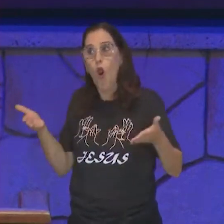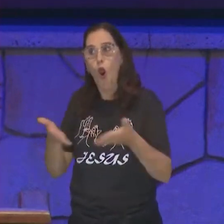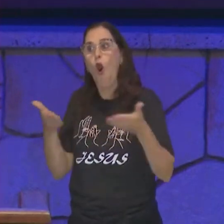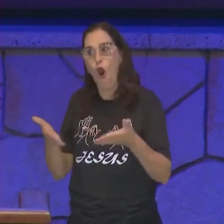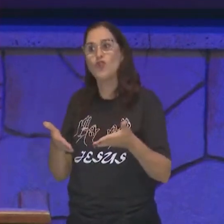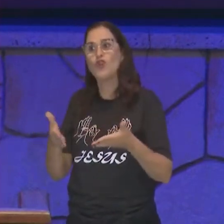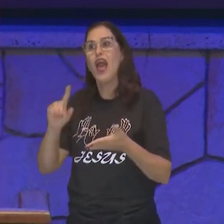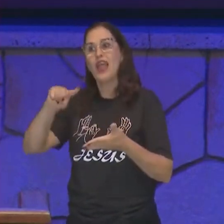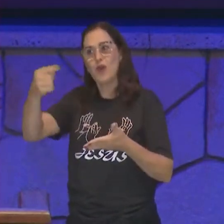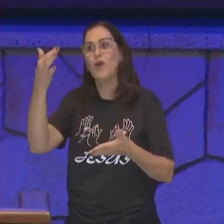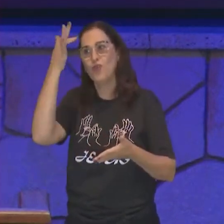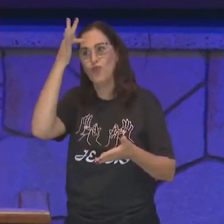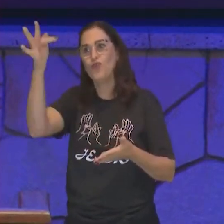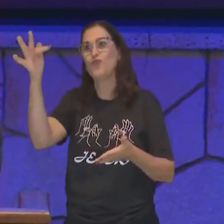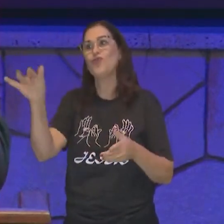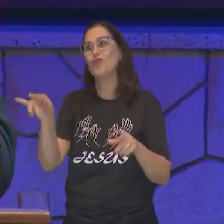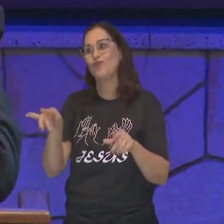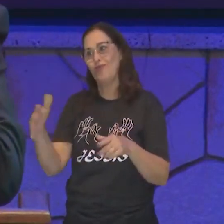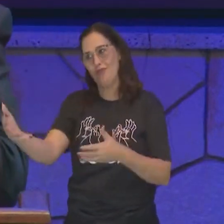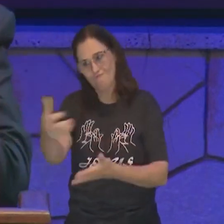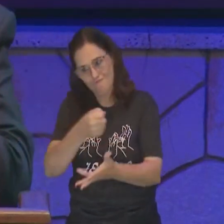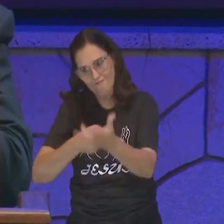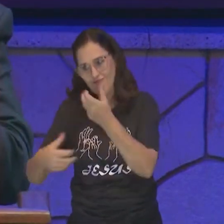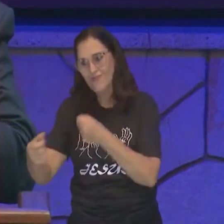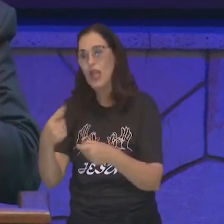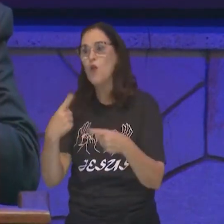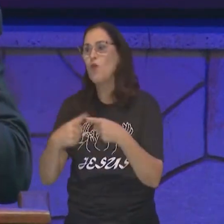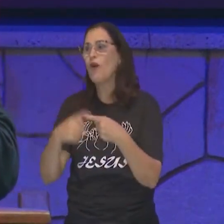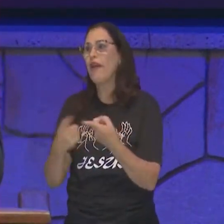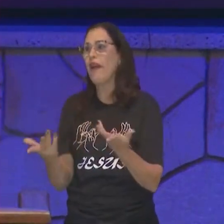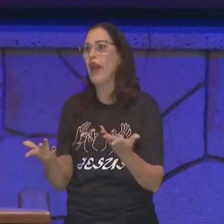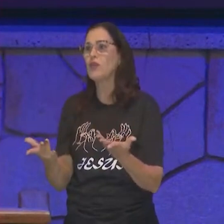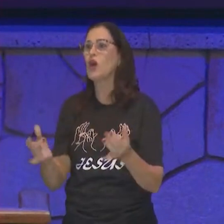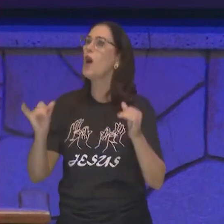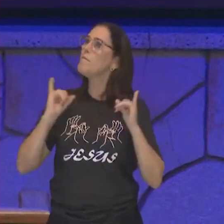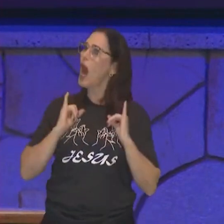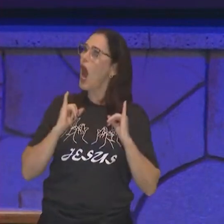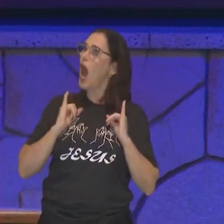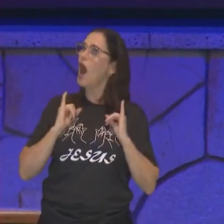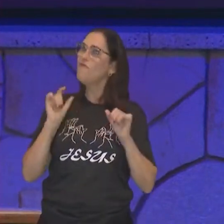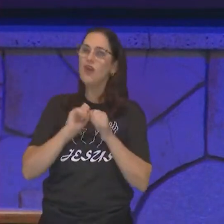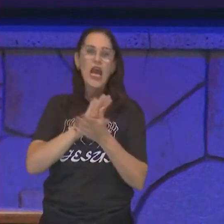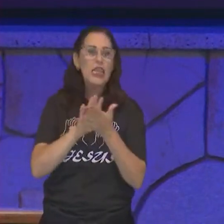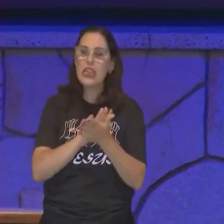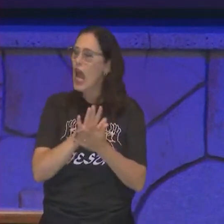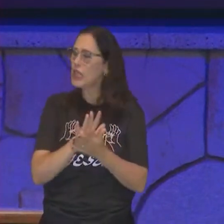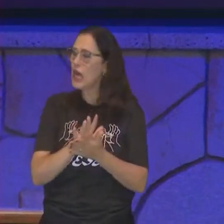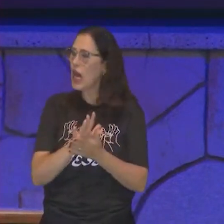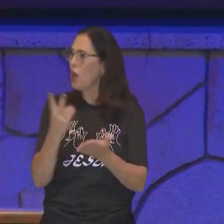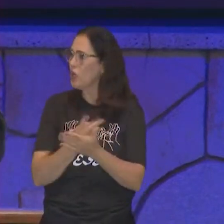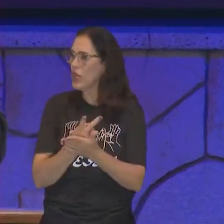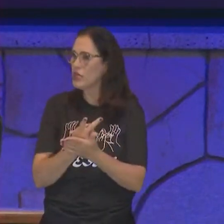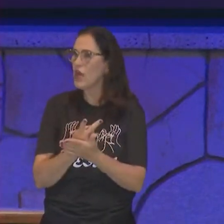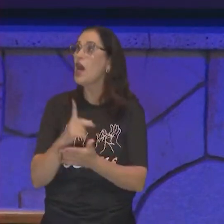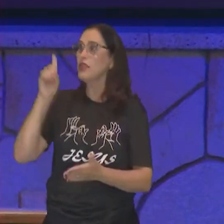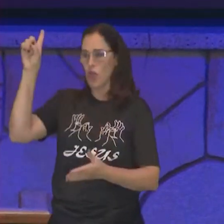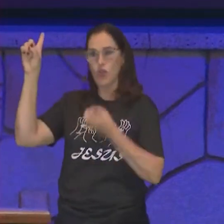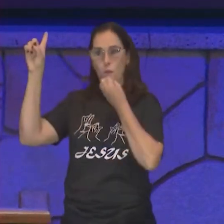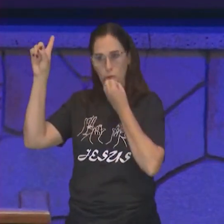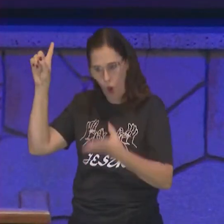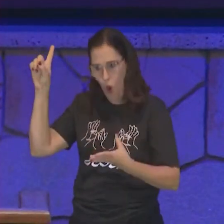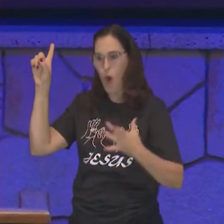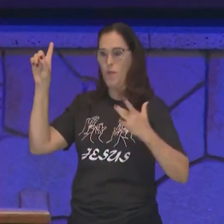também depois no futuro, porque as coisas não ficam impunes. Deus é Deus de amor, de bondade